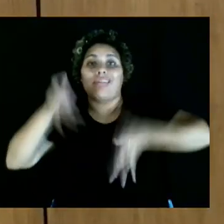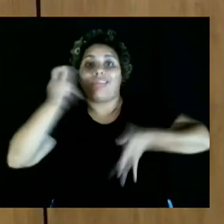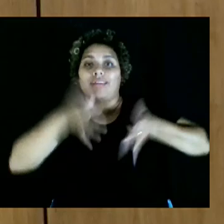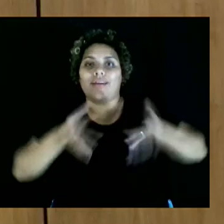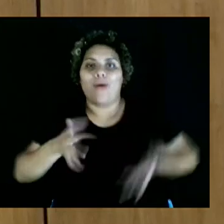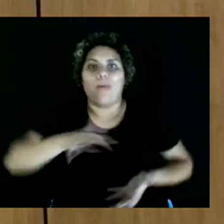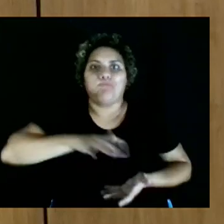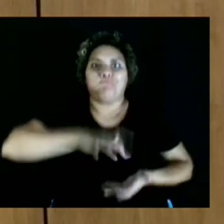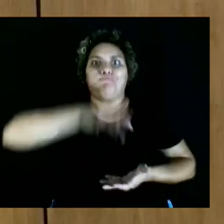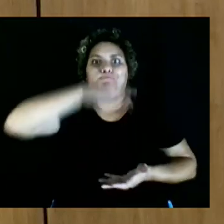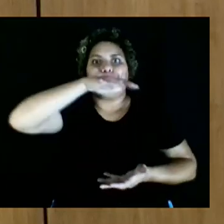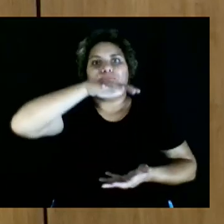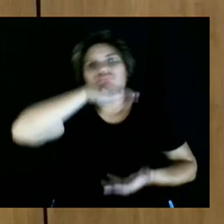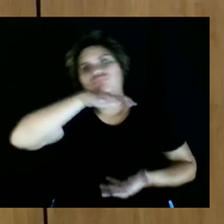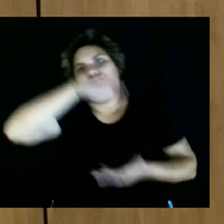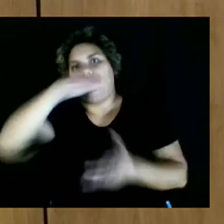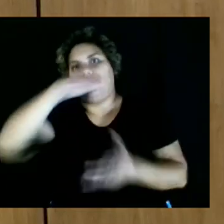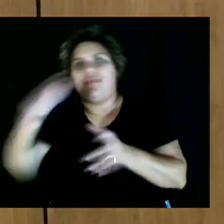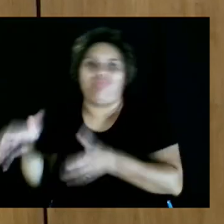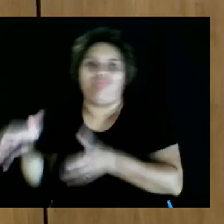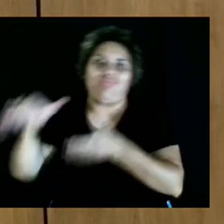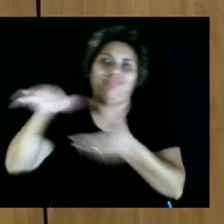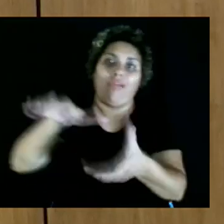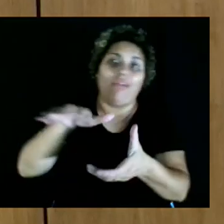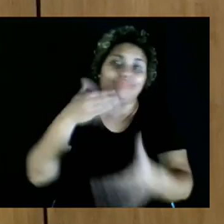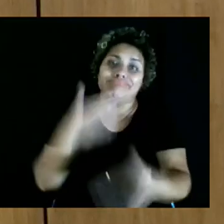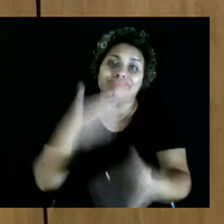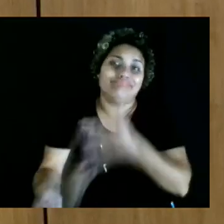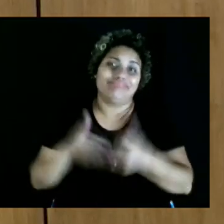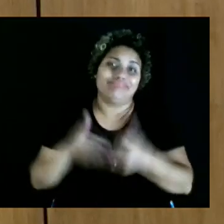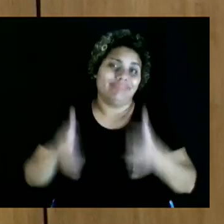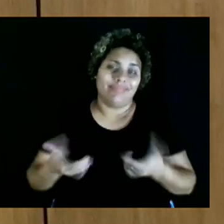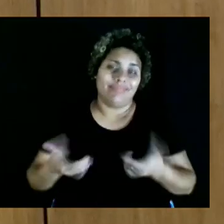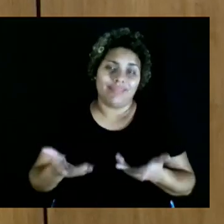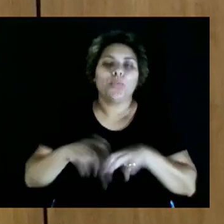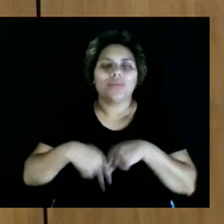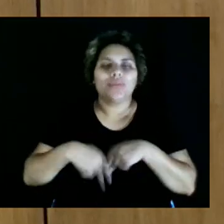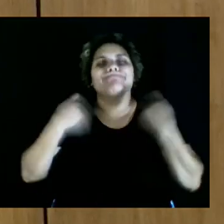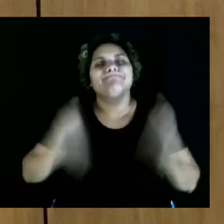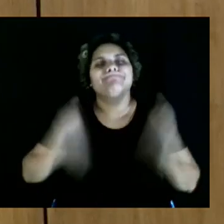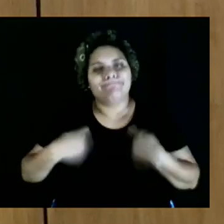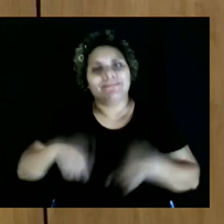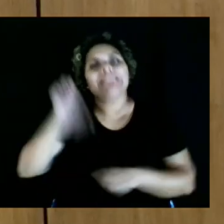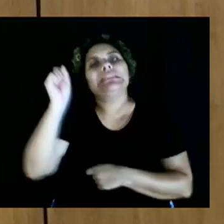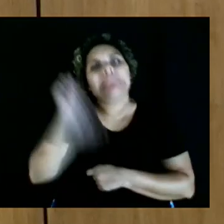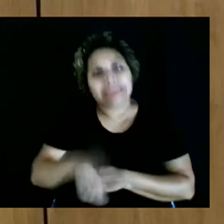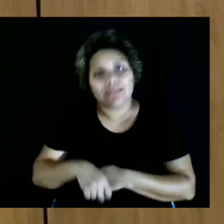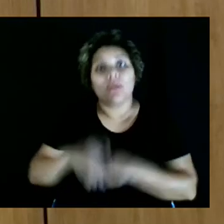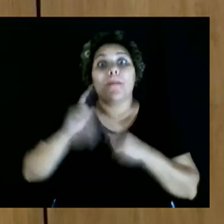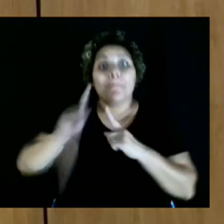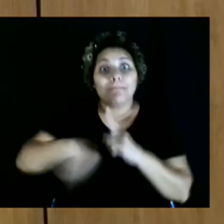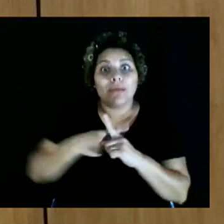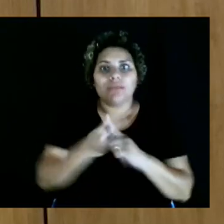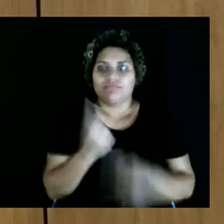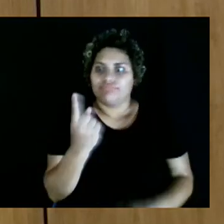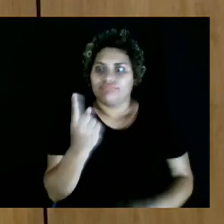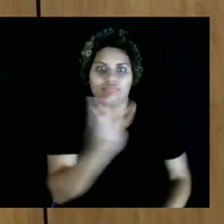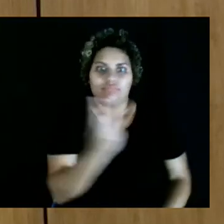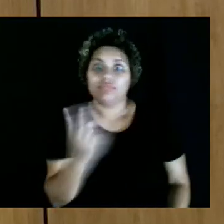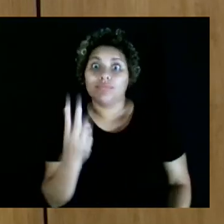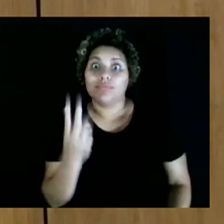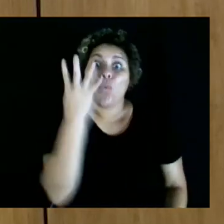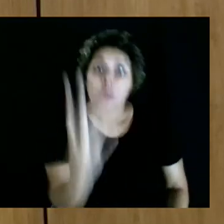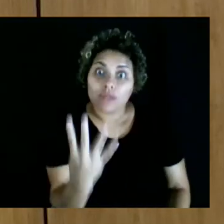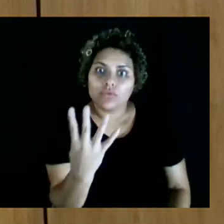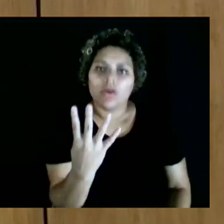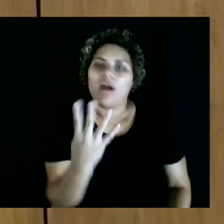mercê dessa pessoa acabar descartando em qualquer lugar. Então tem sim a necessidade da instalação de pelo menos mais 4, porque daí não haverá